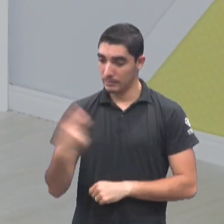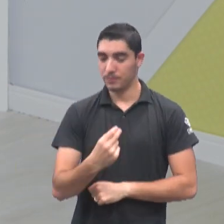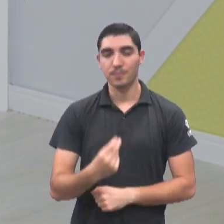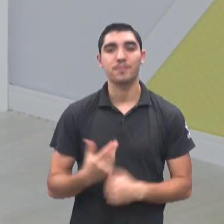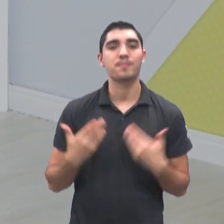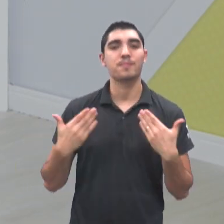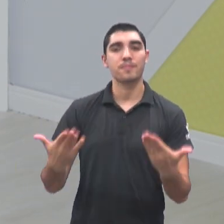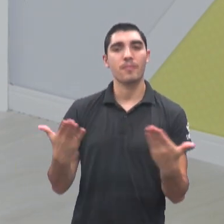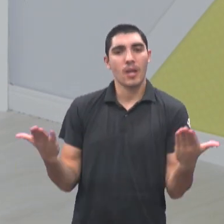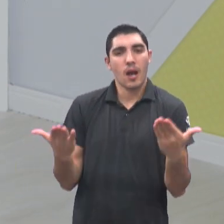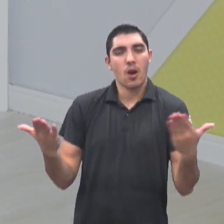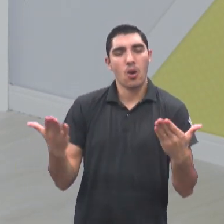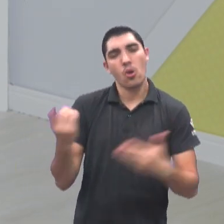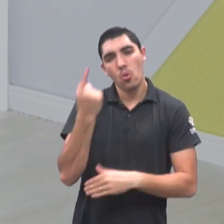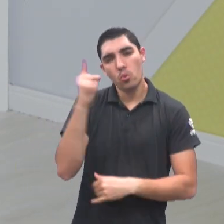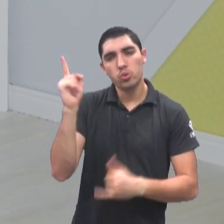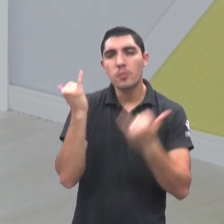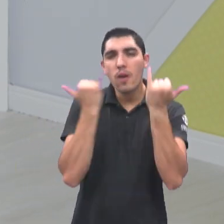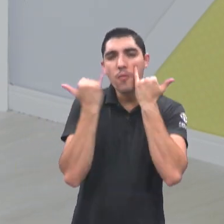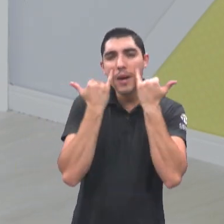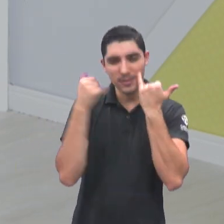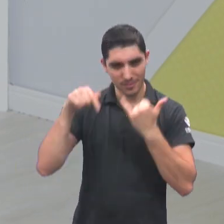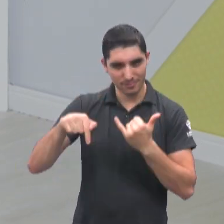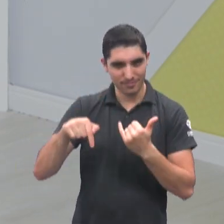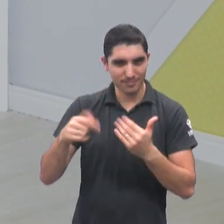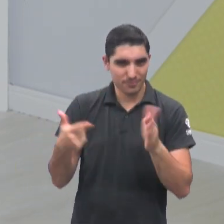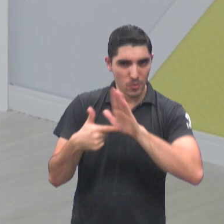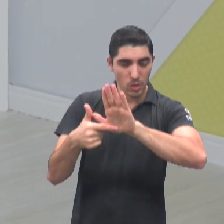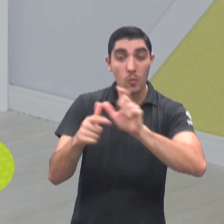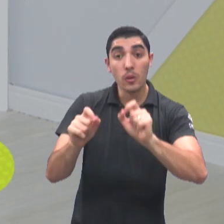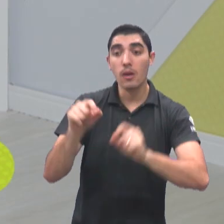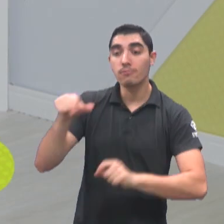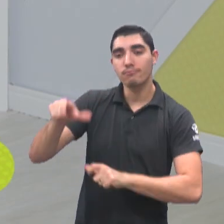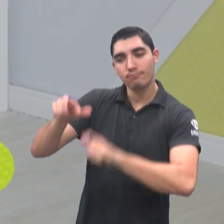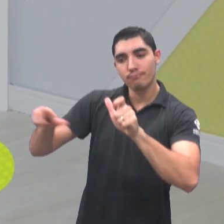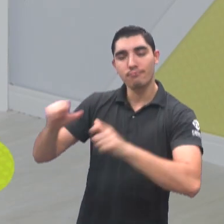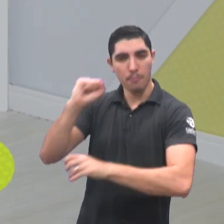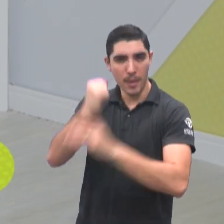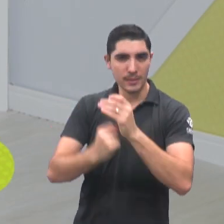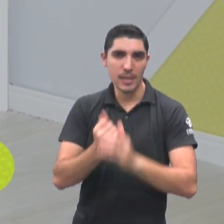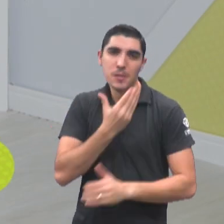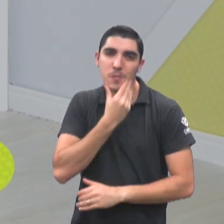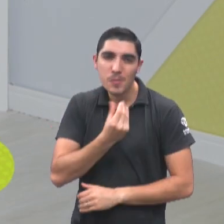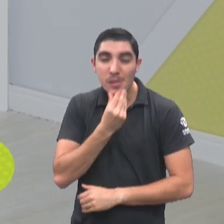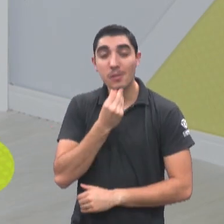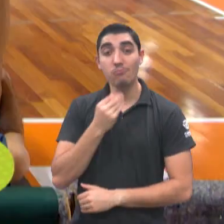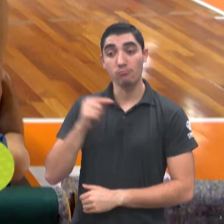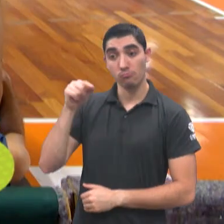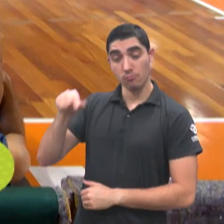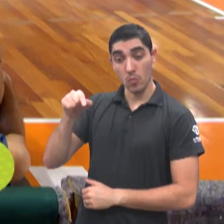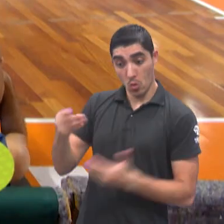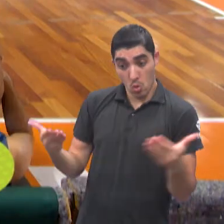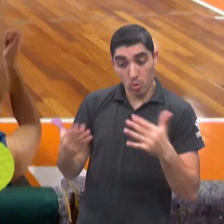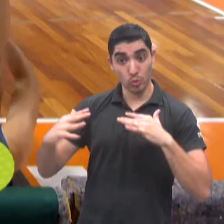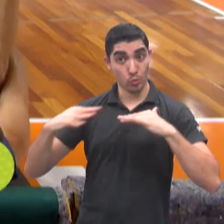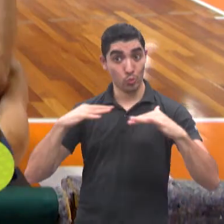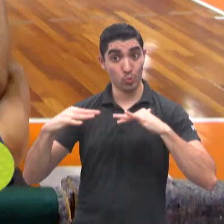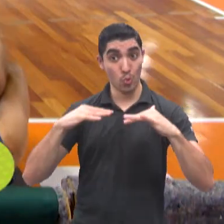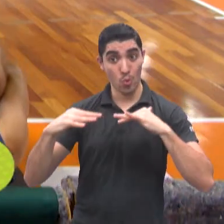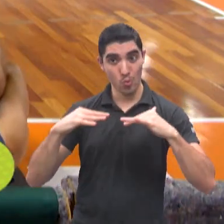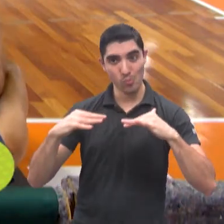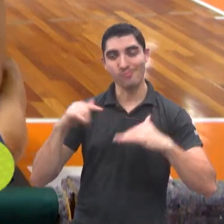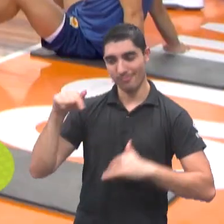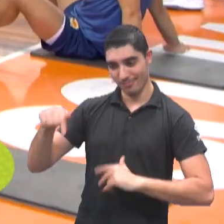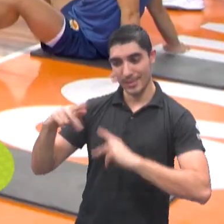para a gente fechar esse segundo bloco, ainda no assunto basquete, falando agora dos meninos, né? O time do técnico Regis Marrelli enquadra hoje. entra em quadra hoje,